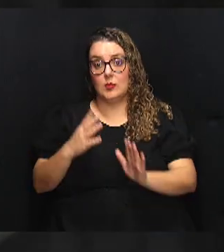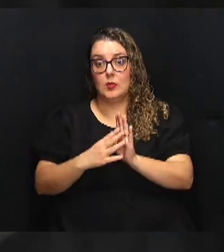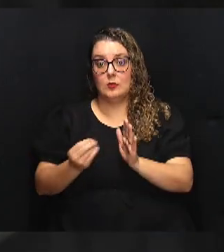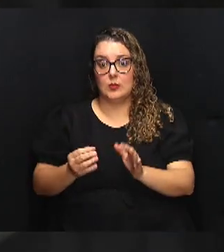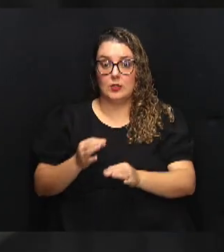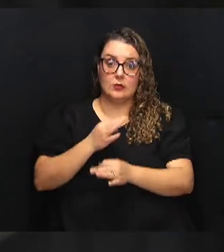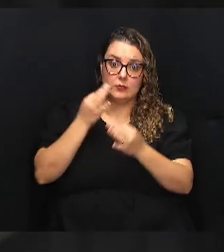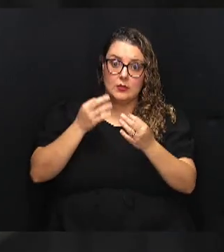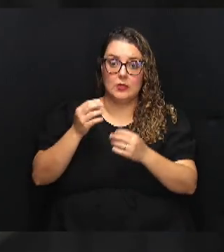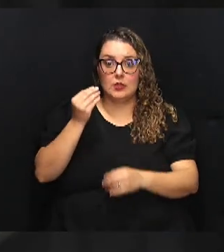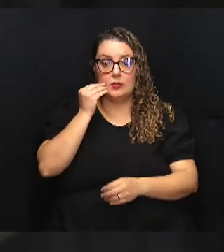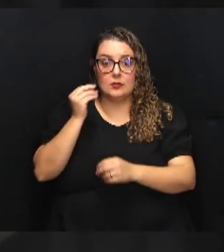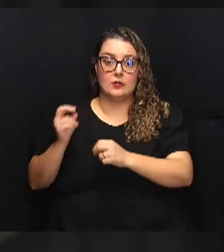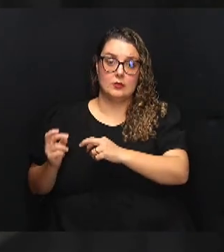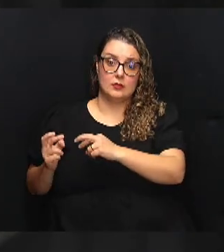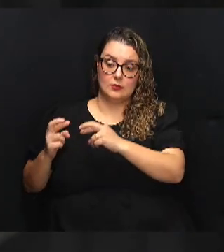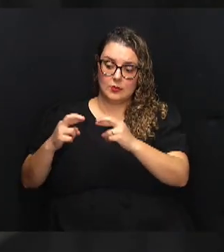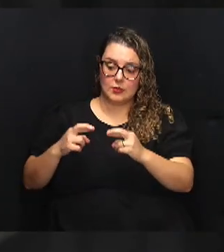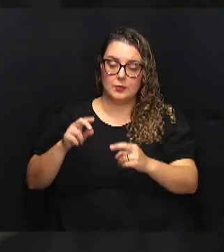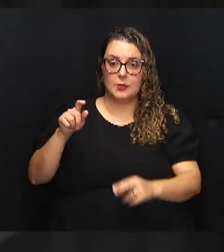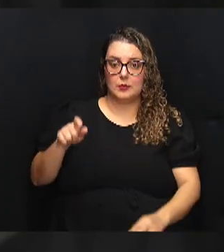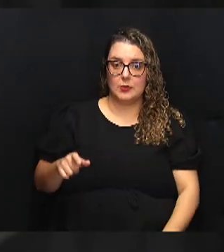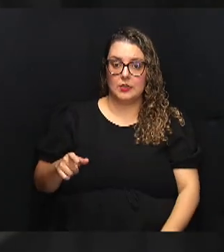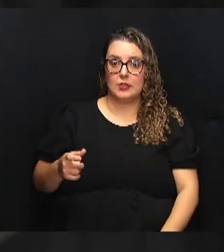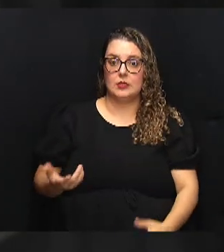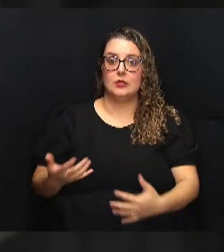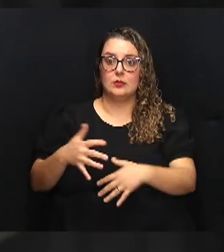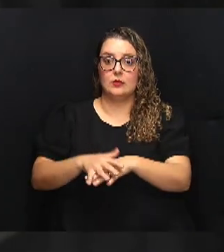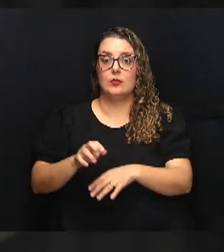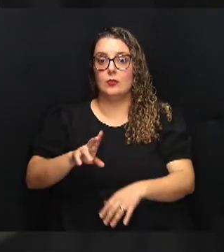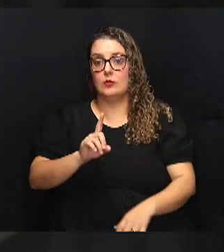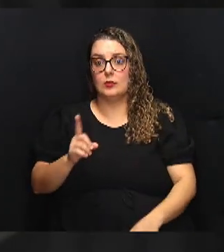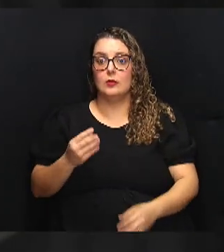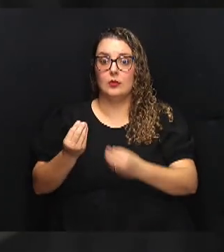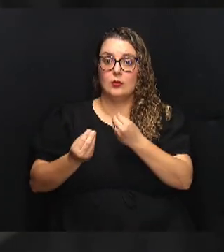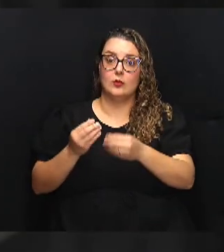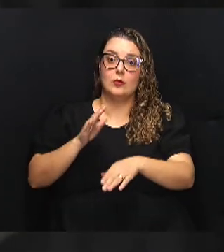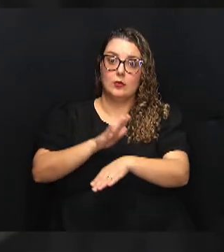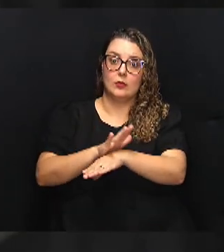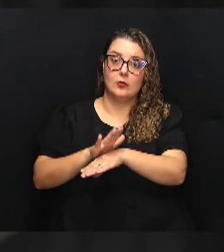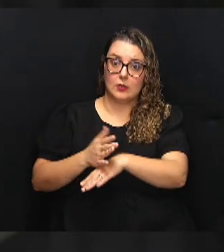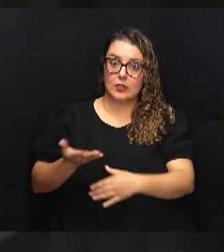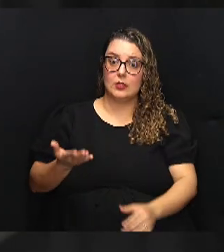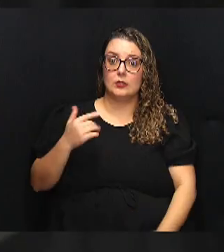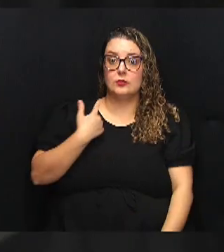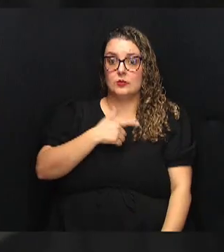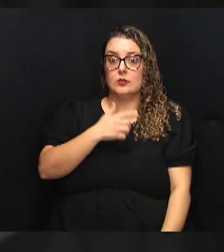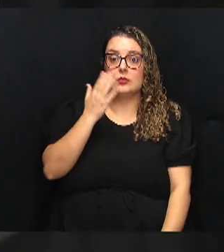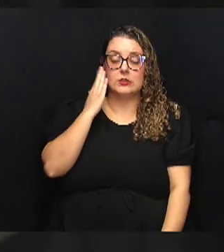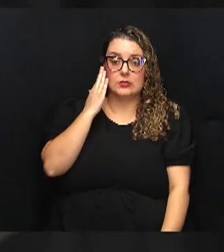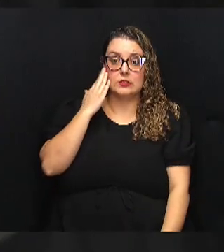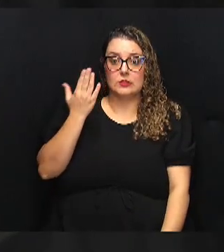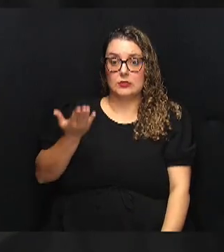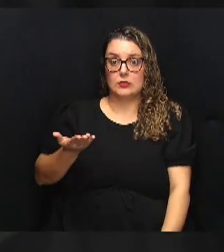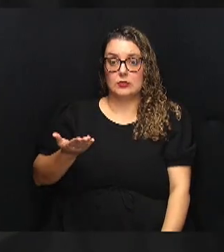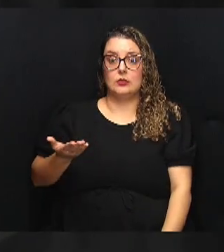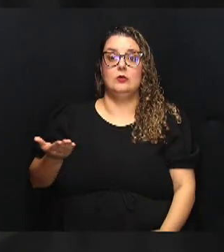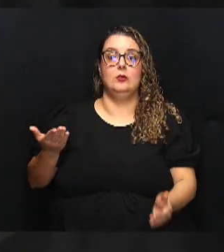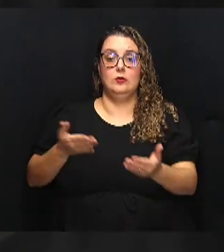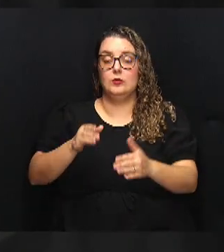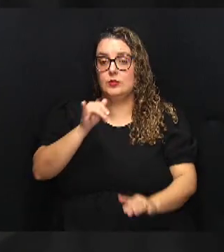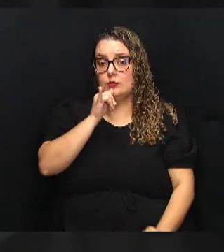tentar monitorar para que essa pessoa tenha reinserção, se não tenha, como o município pode ajudar, né? A gente sabe que hoje, por